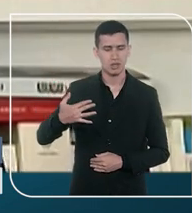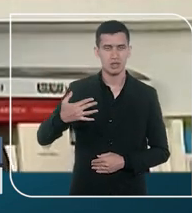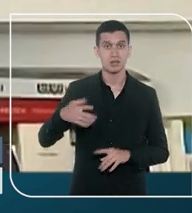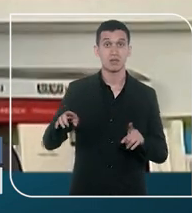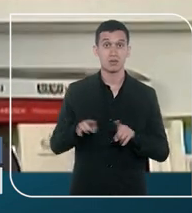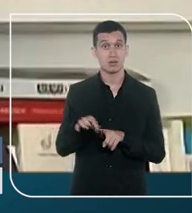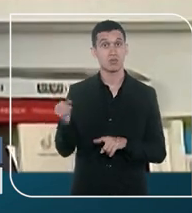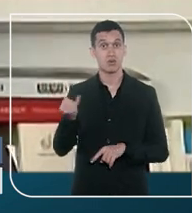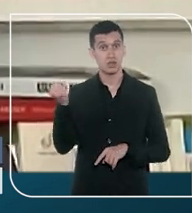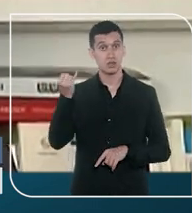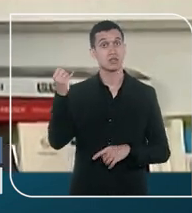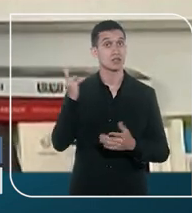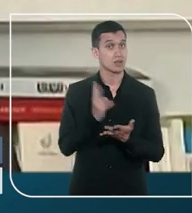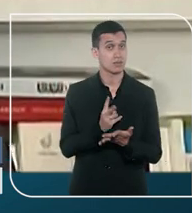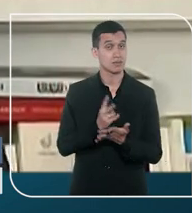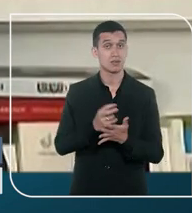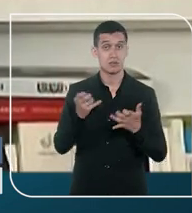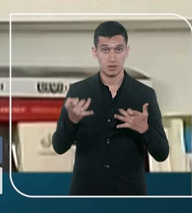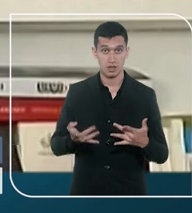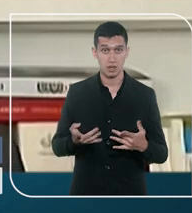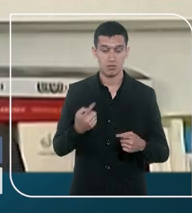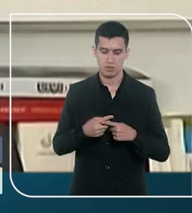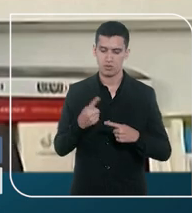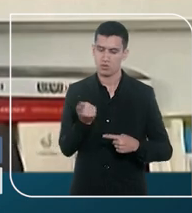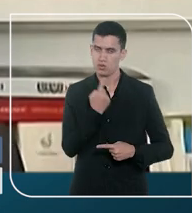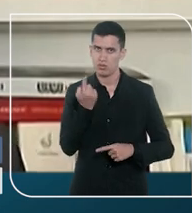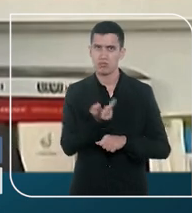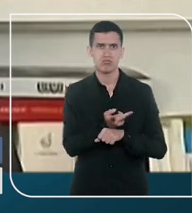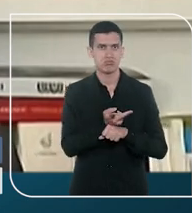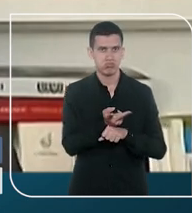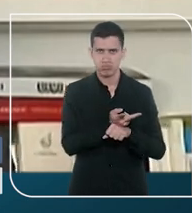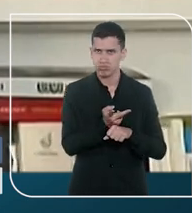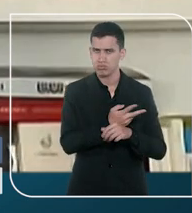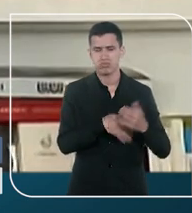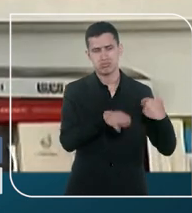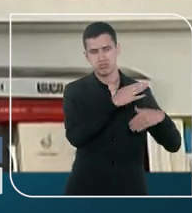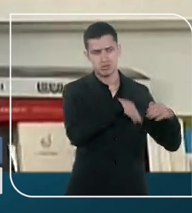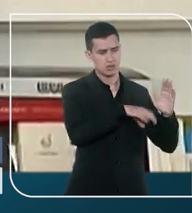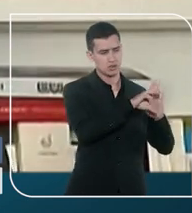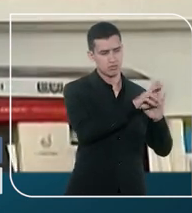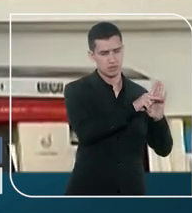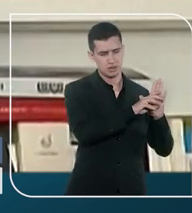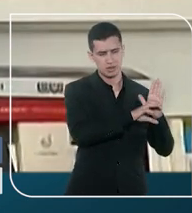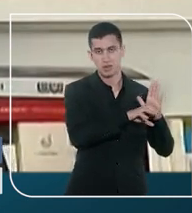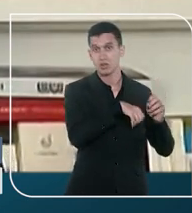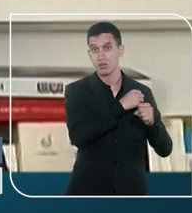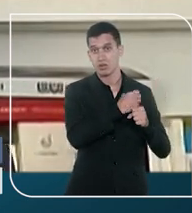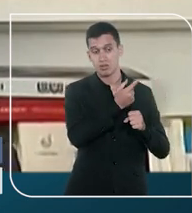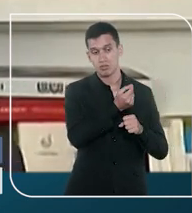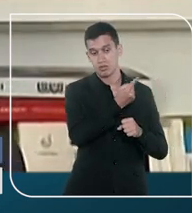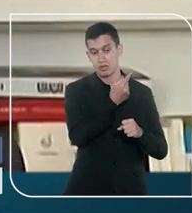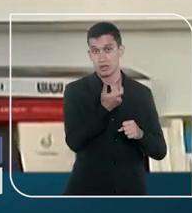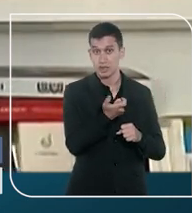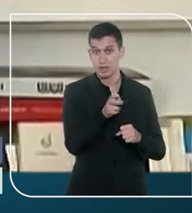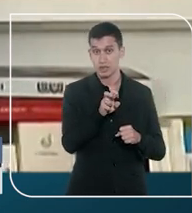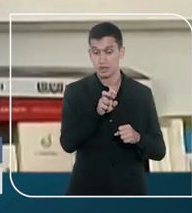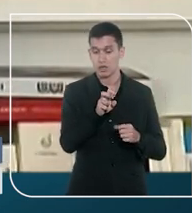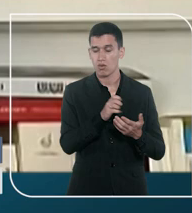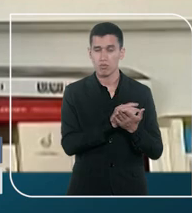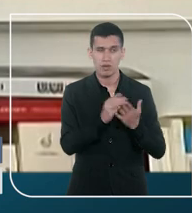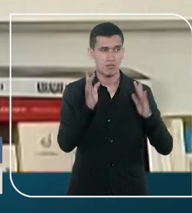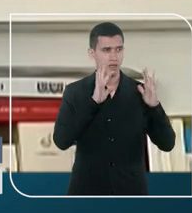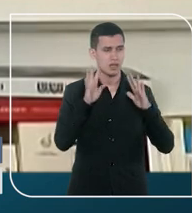sempre reforçar, porque o que a gente vem buscando desde o advento do CPC de 2015, se a gente parar para pensar, começa lá